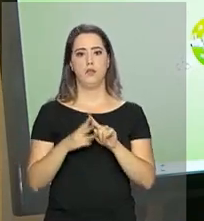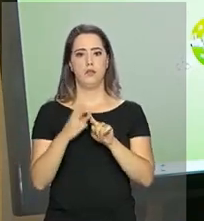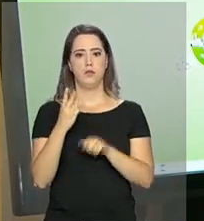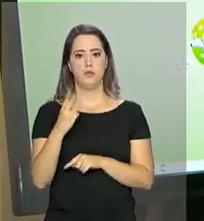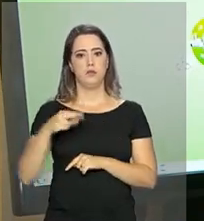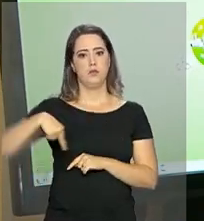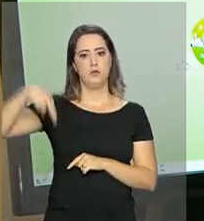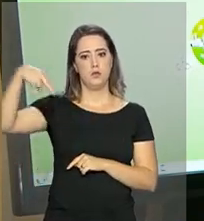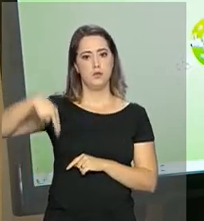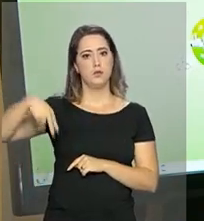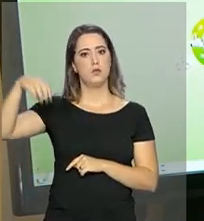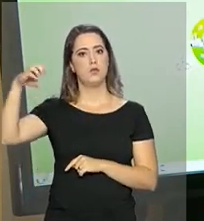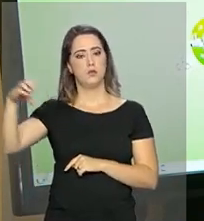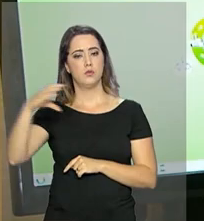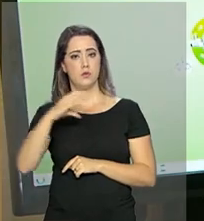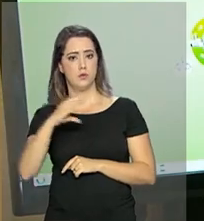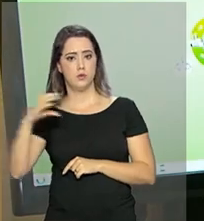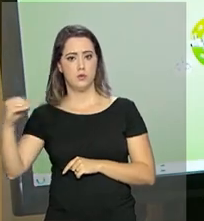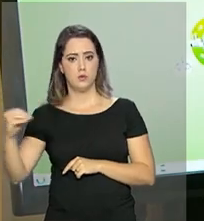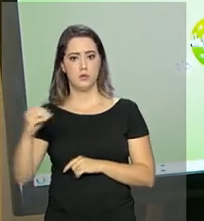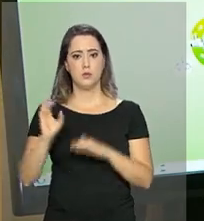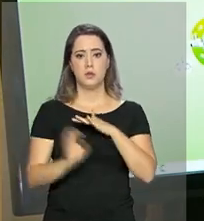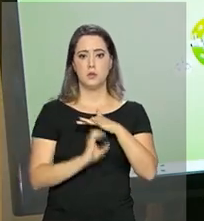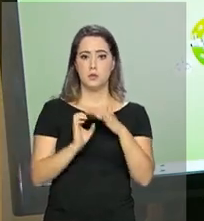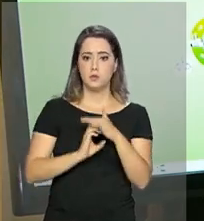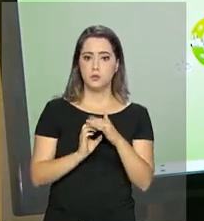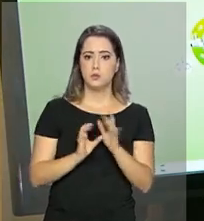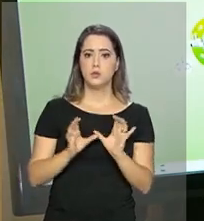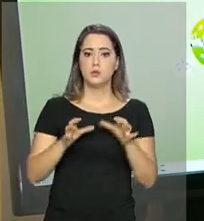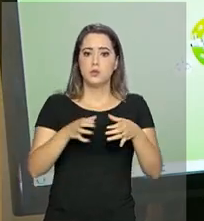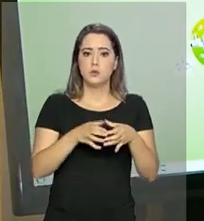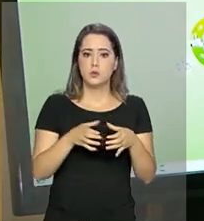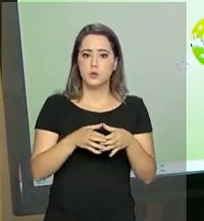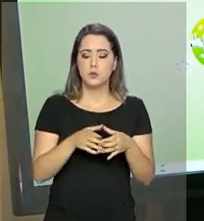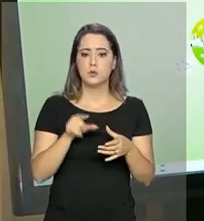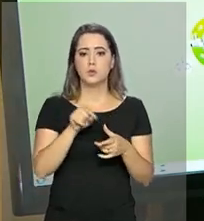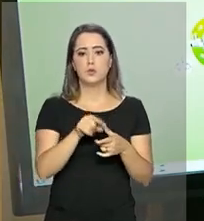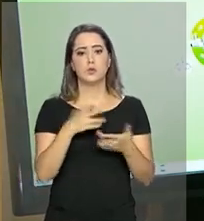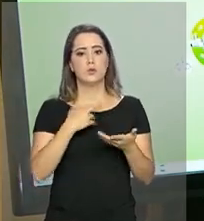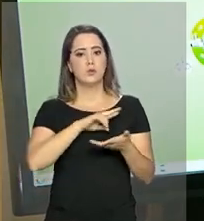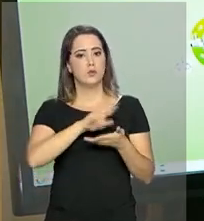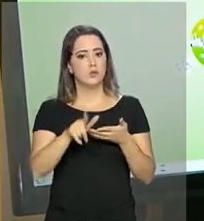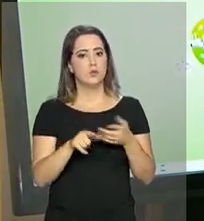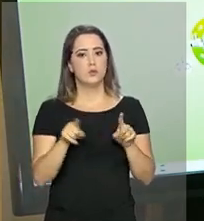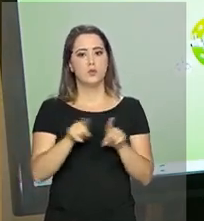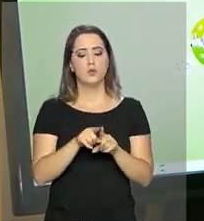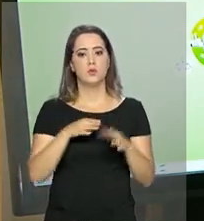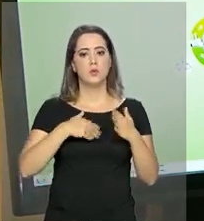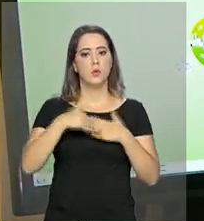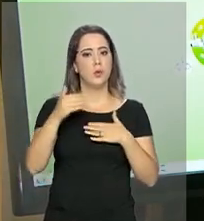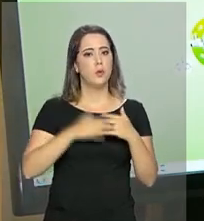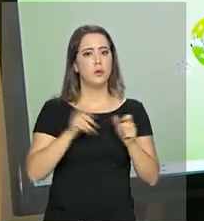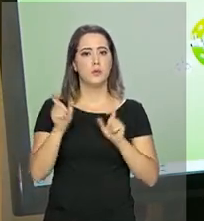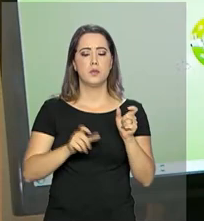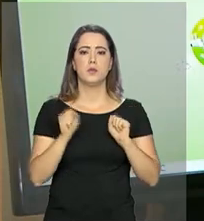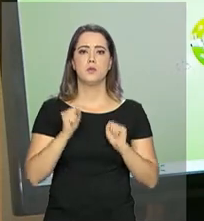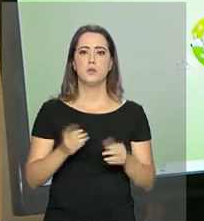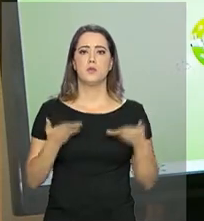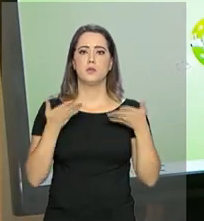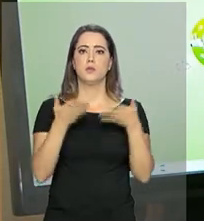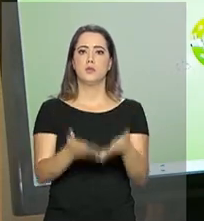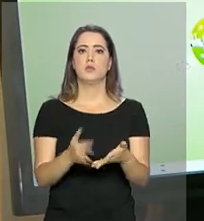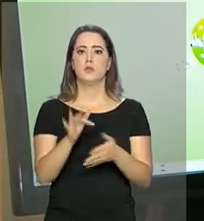regiões norte/nordeste/centro-oeste empresas cooperativas de crédito efe toda e qualquer pessoa pode ter acesso